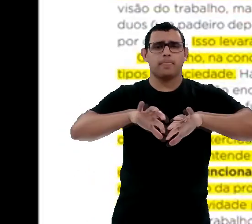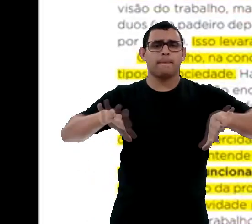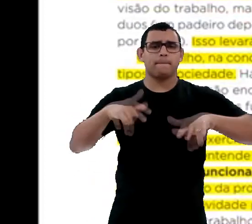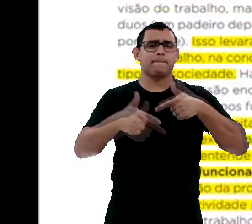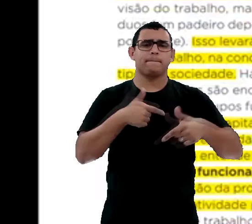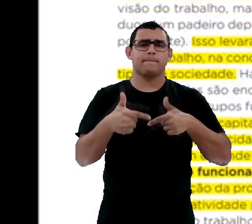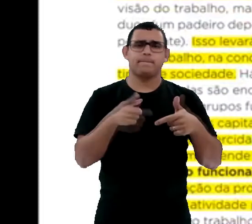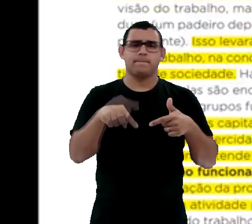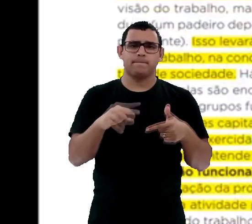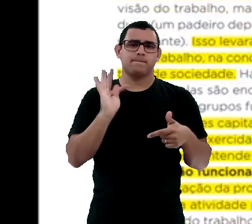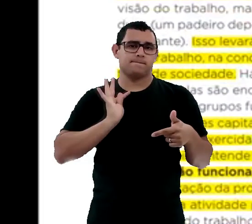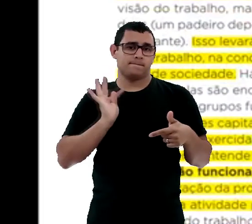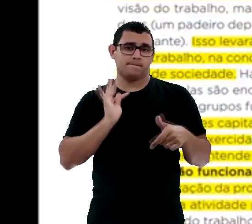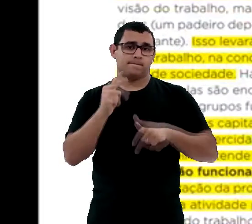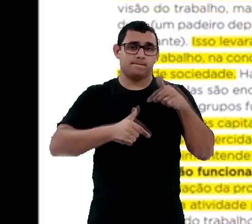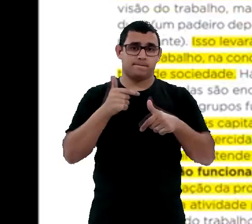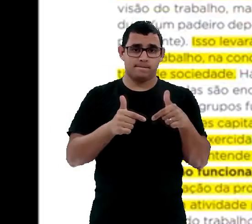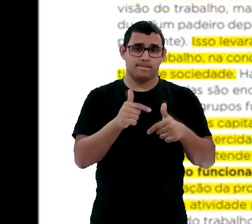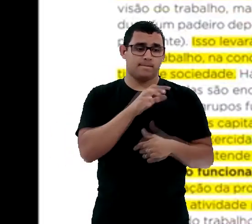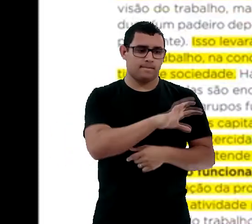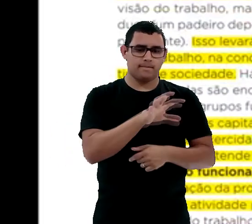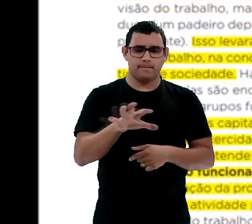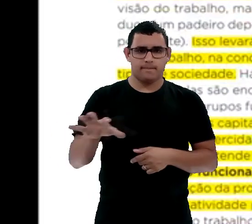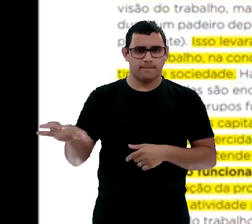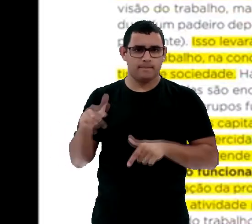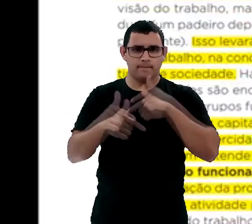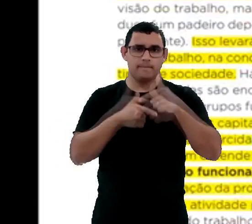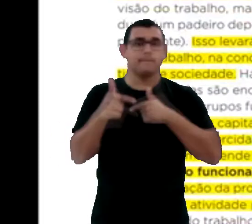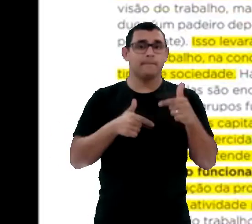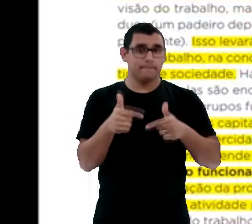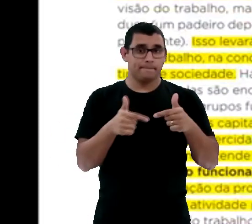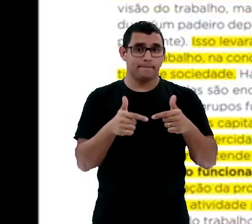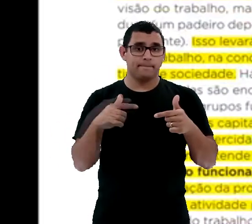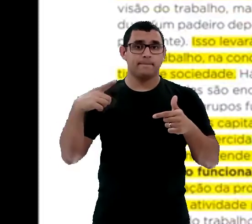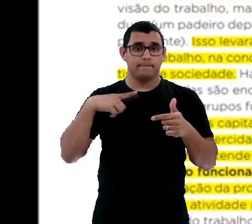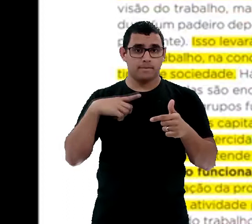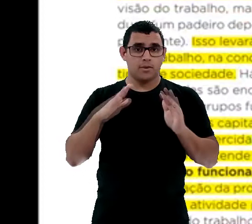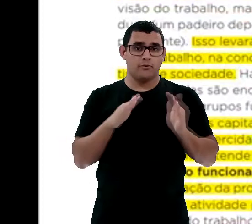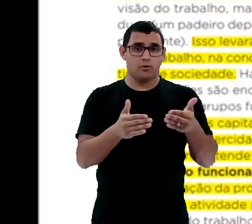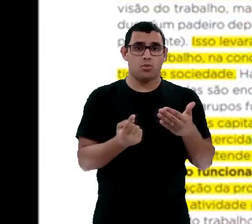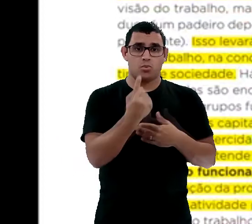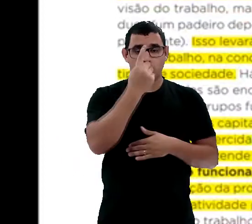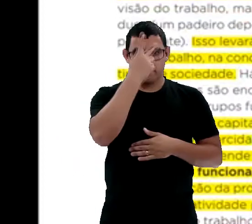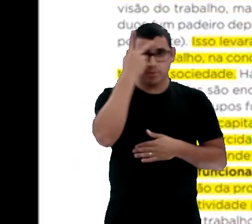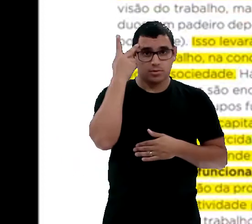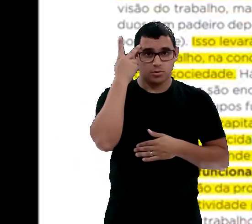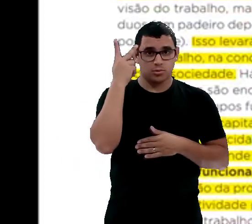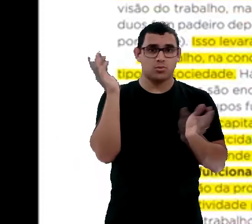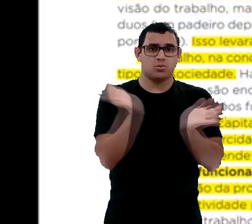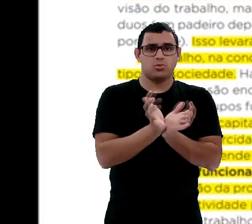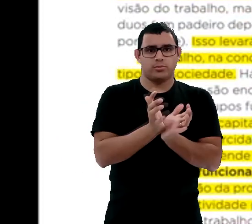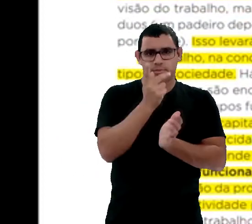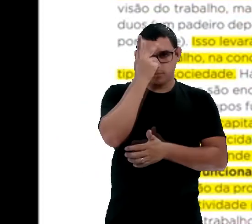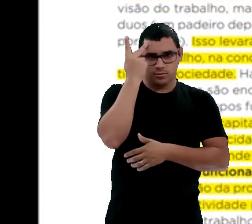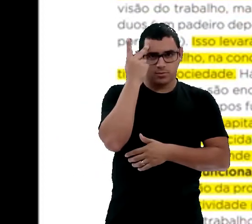seja a divisão das técnicas de produção, onde cada parte do produto é exercido por